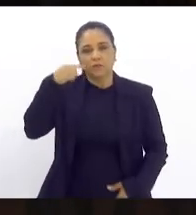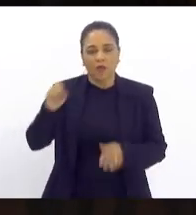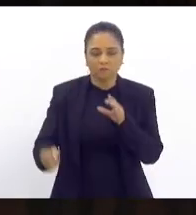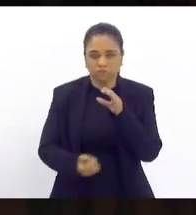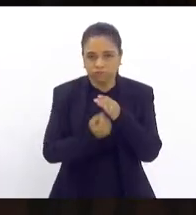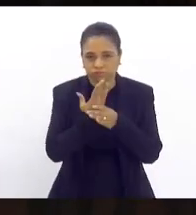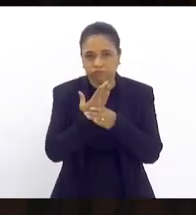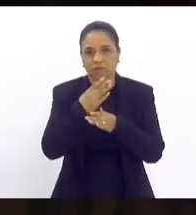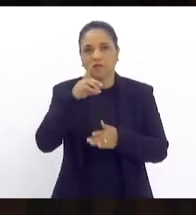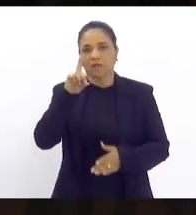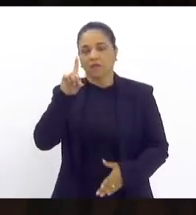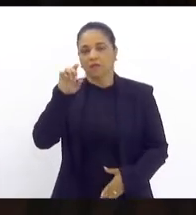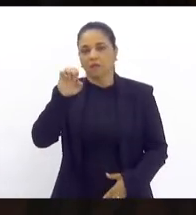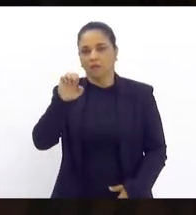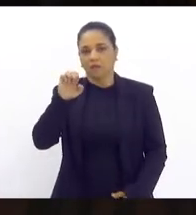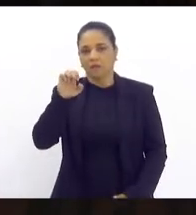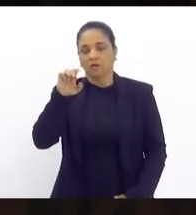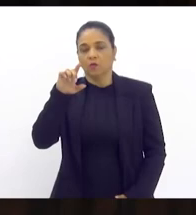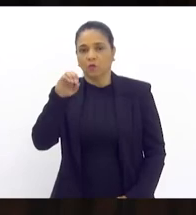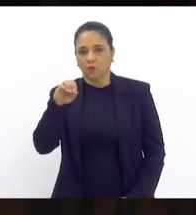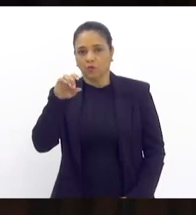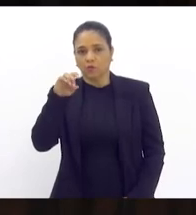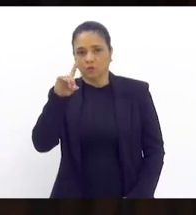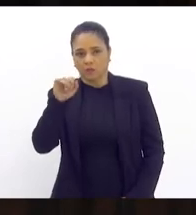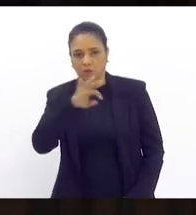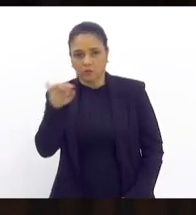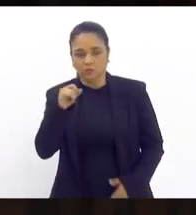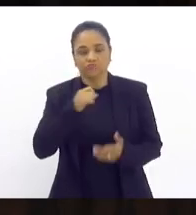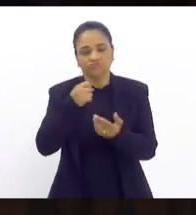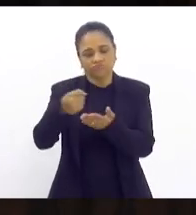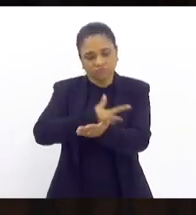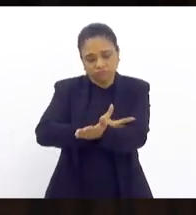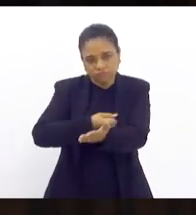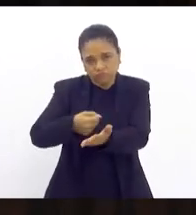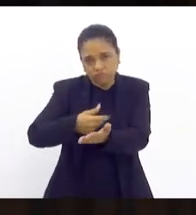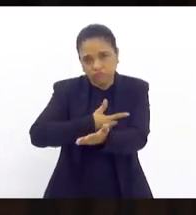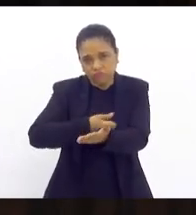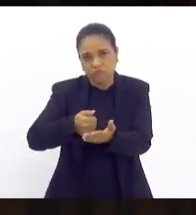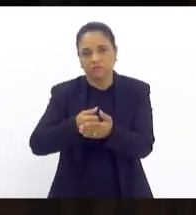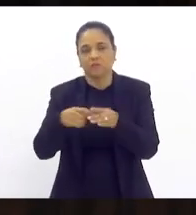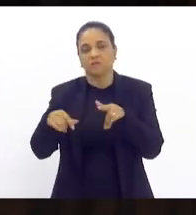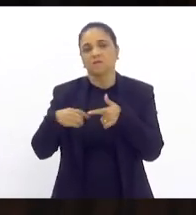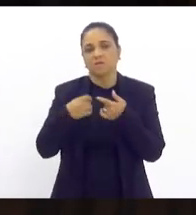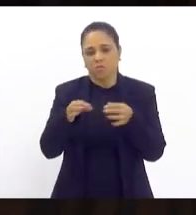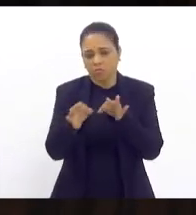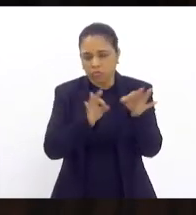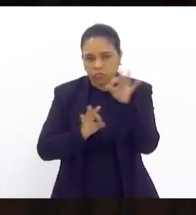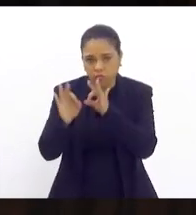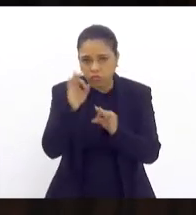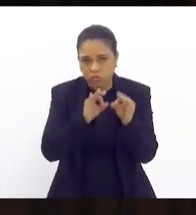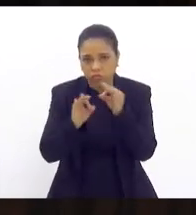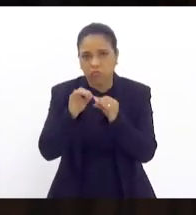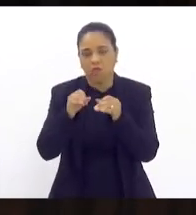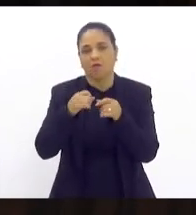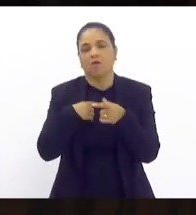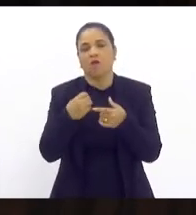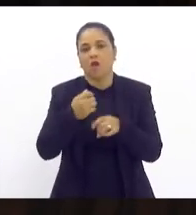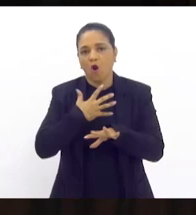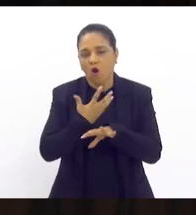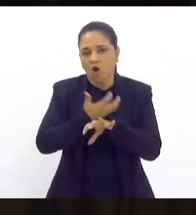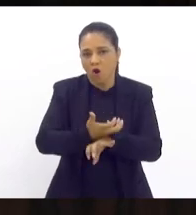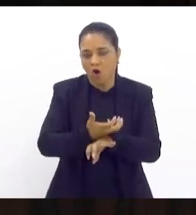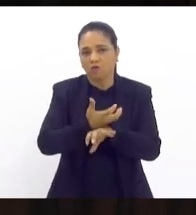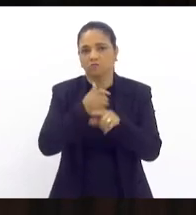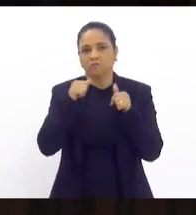que dispõe sobre a campanha permanente de estímulo a adoção de sangue medula ósseo plaquetas e órgãos por meio das fixação de